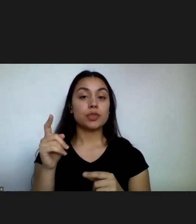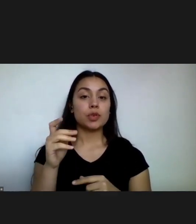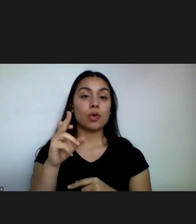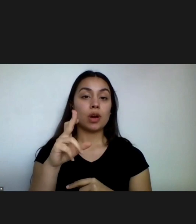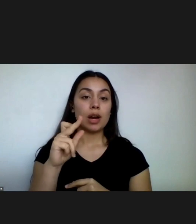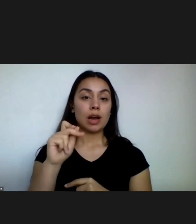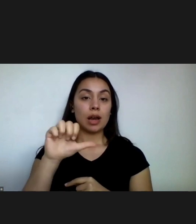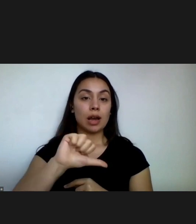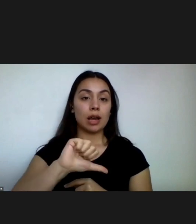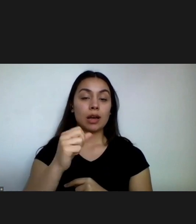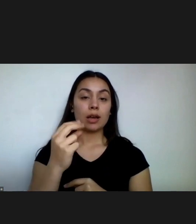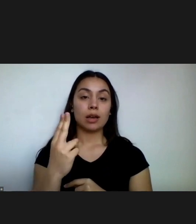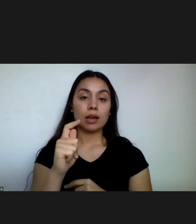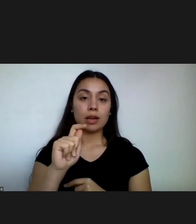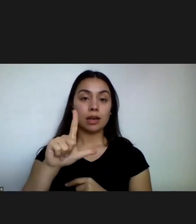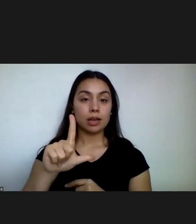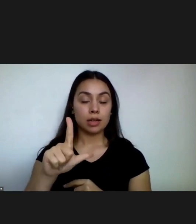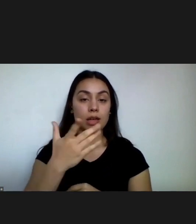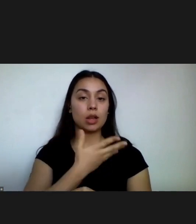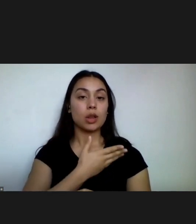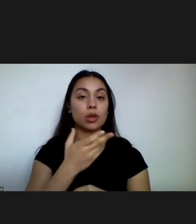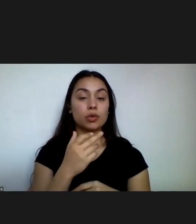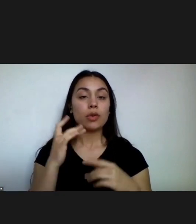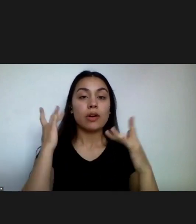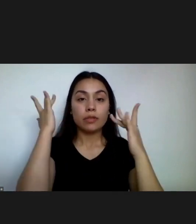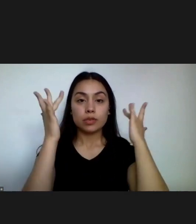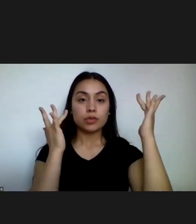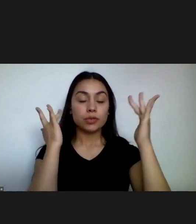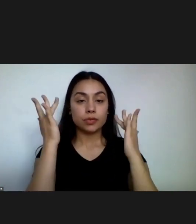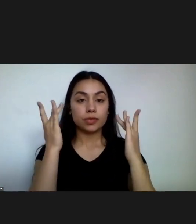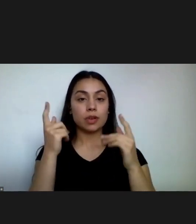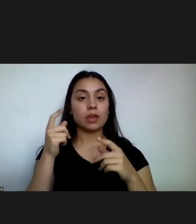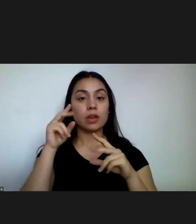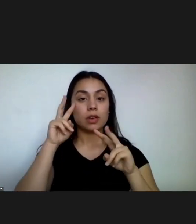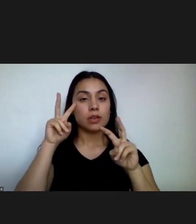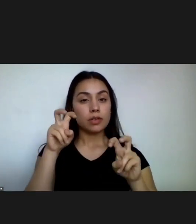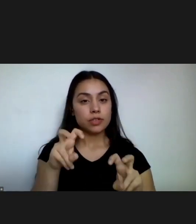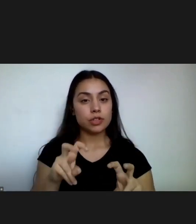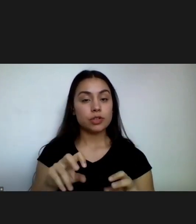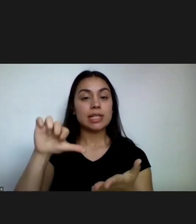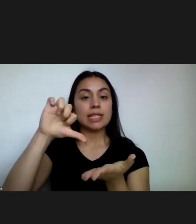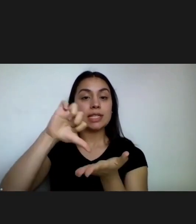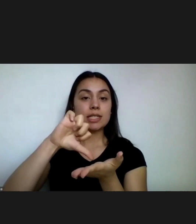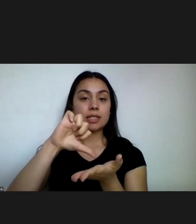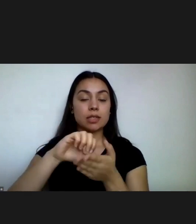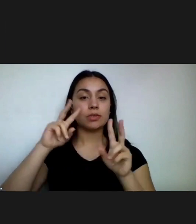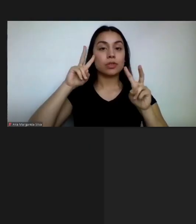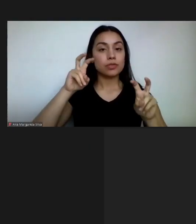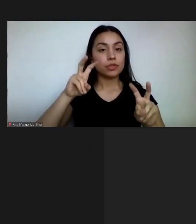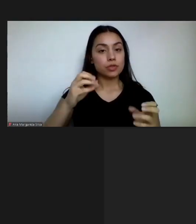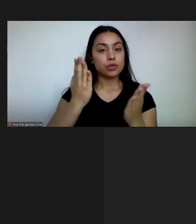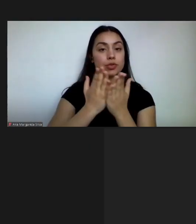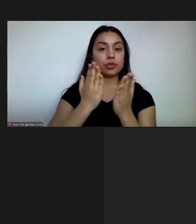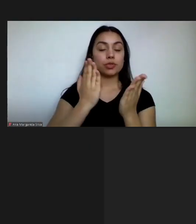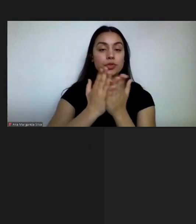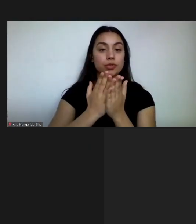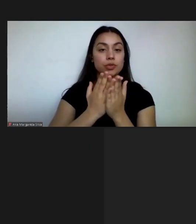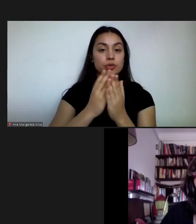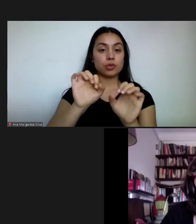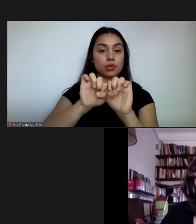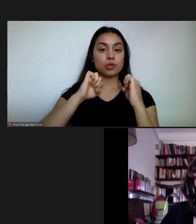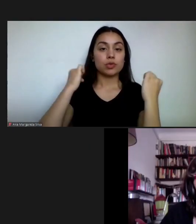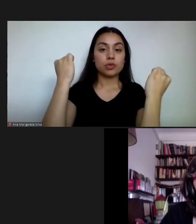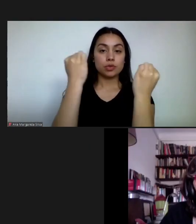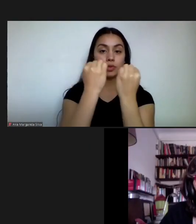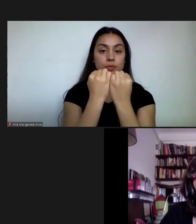Matias, doutorada em Sociologia e investigadora do Centro de Investigação e Estudos de Sociologia do